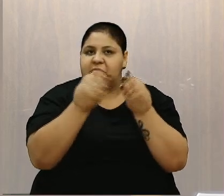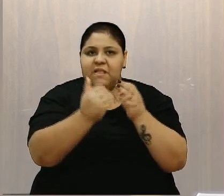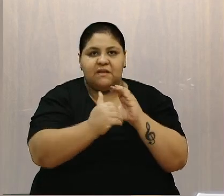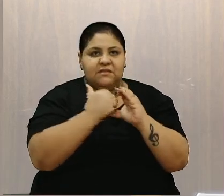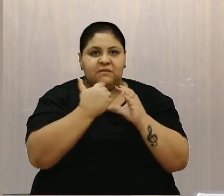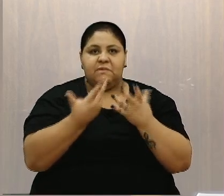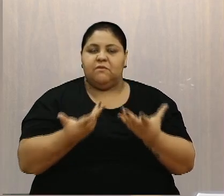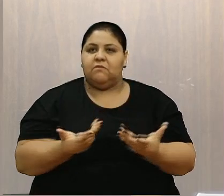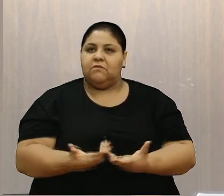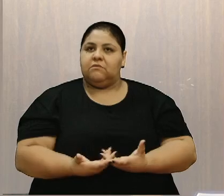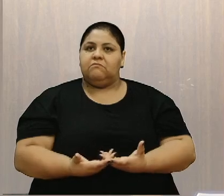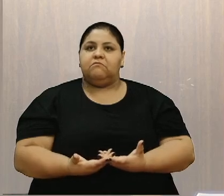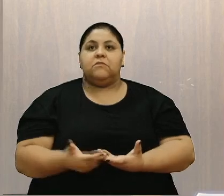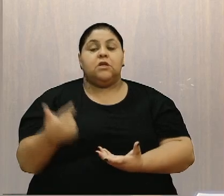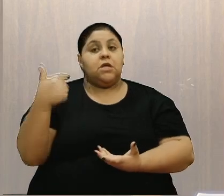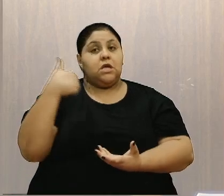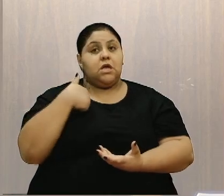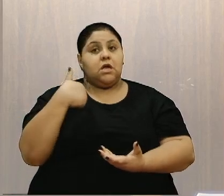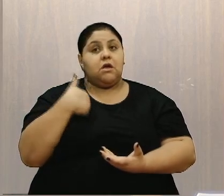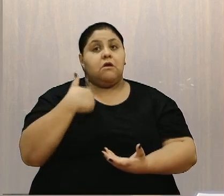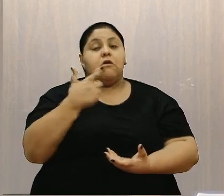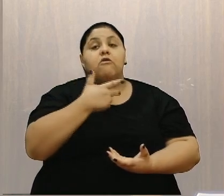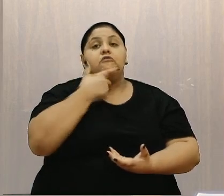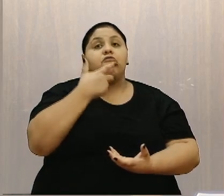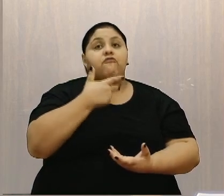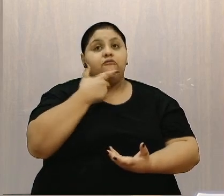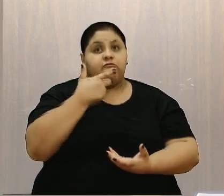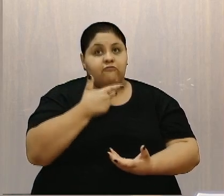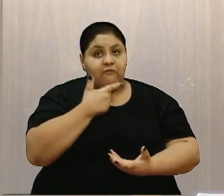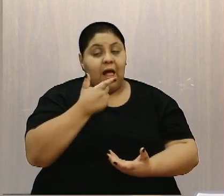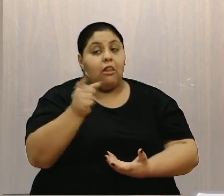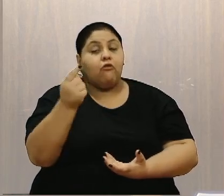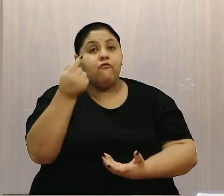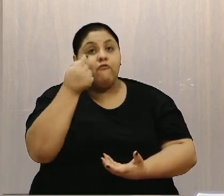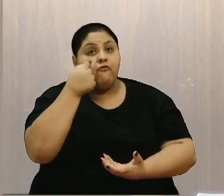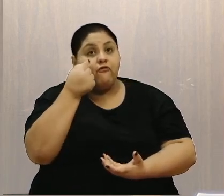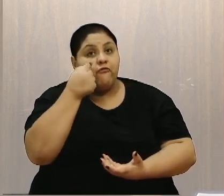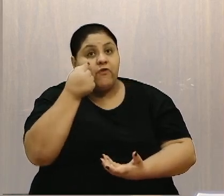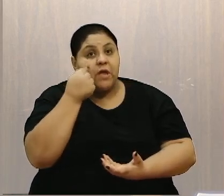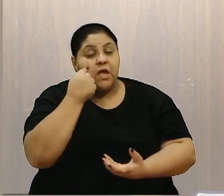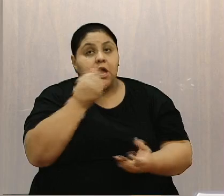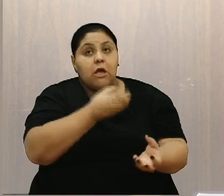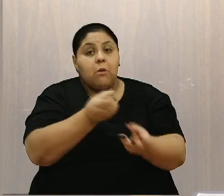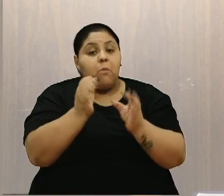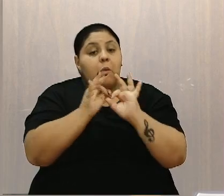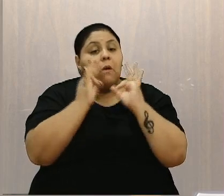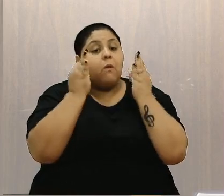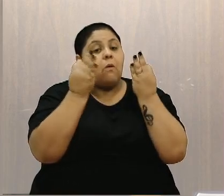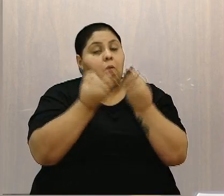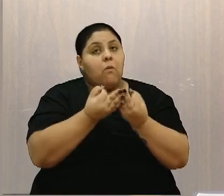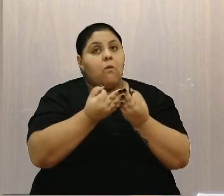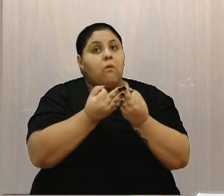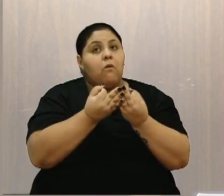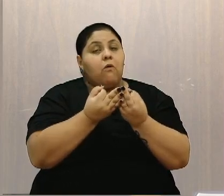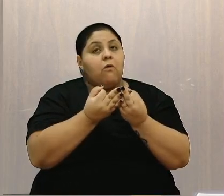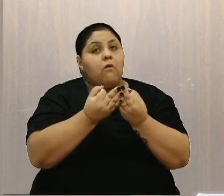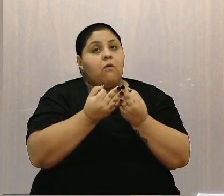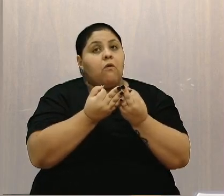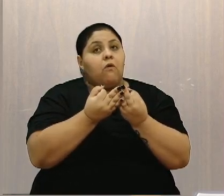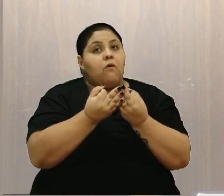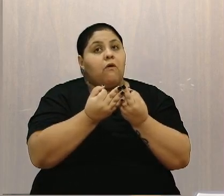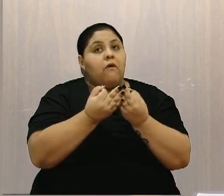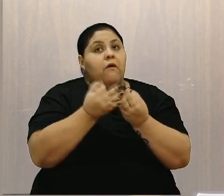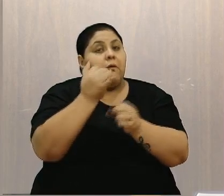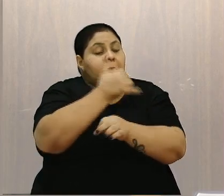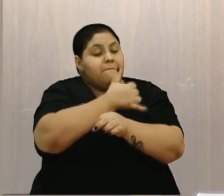pessoas. E eu digo por ter visto, há muitas famílias que passaram por muitos